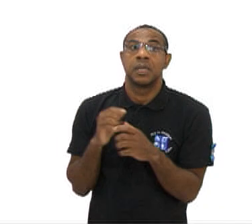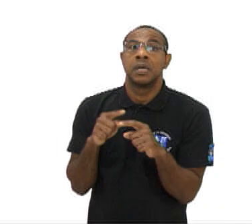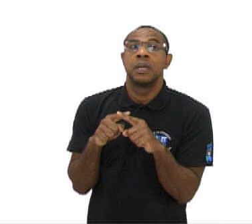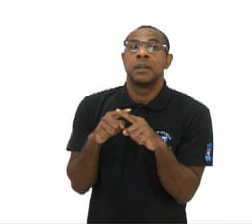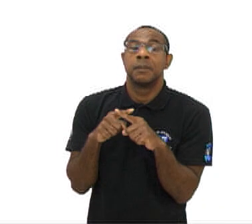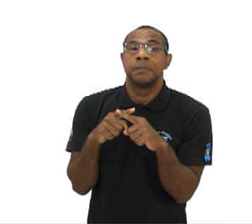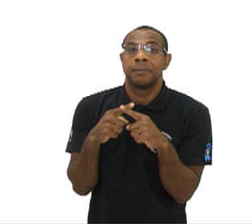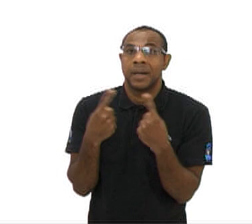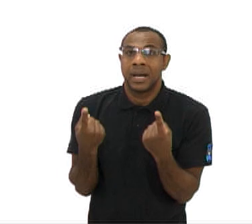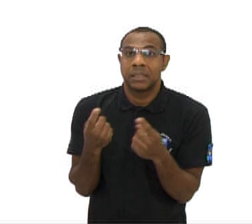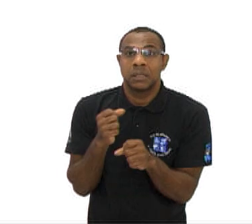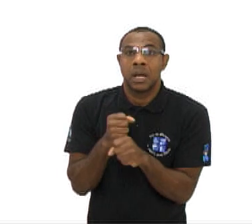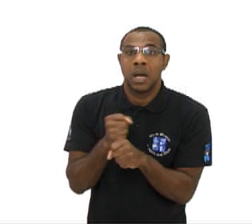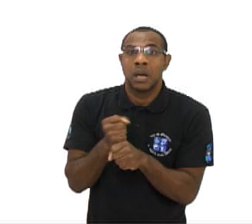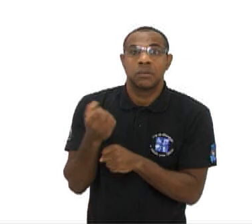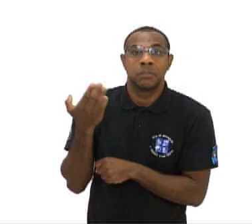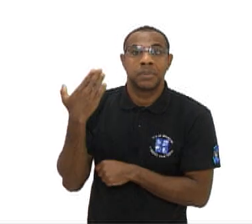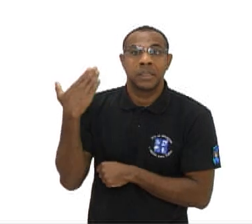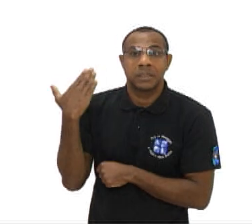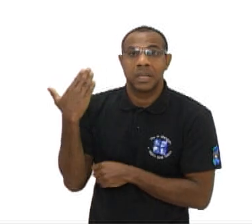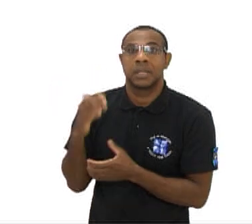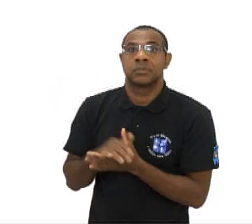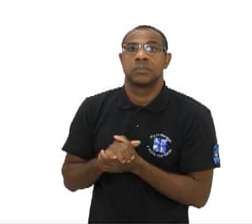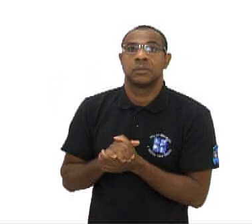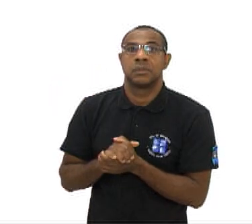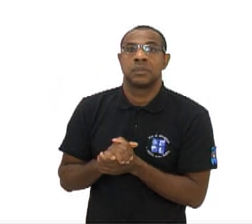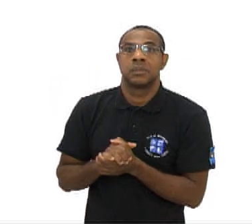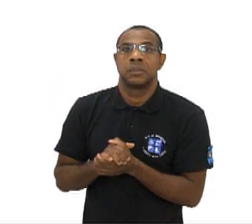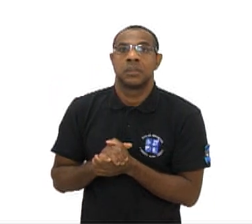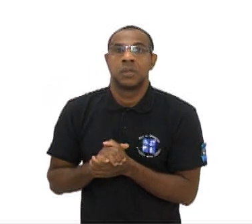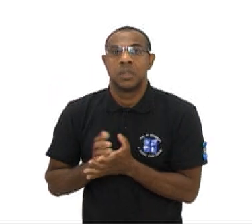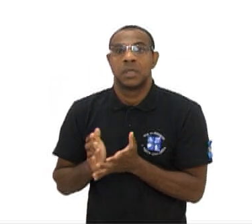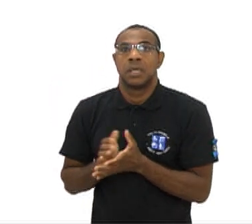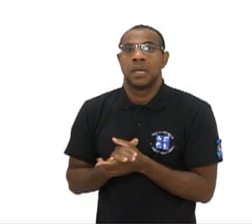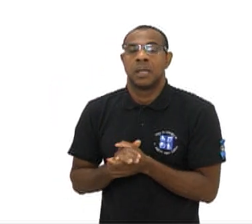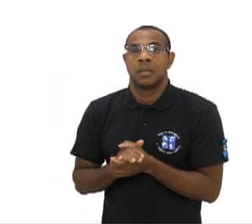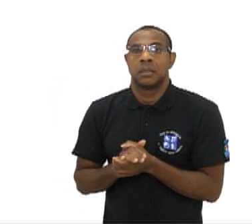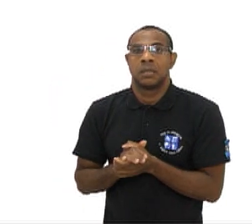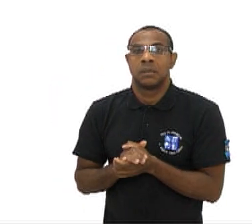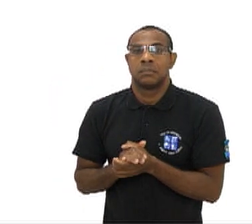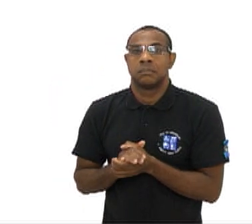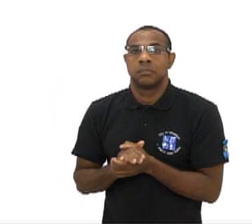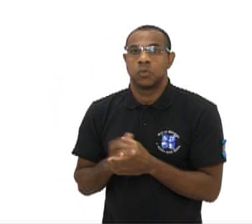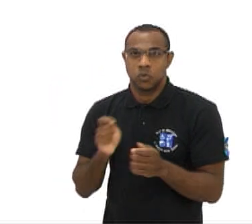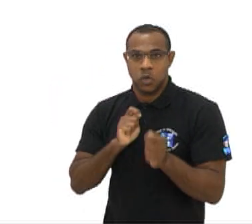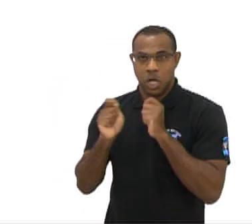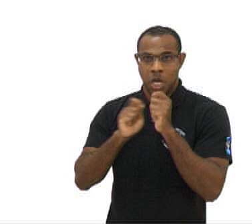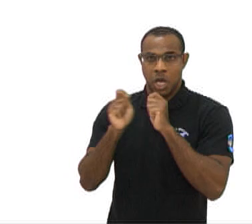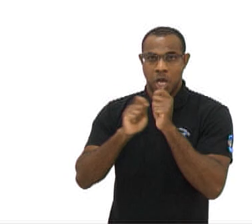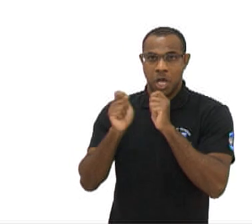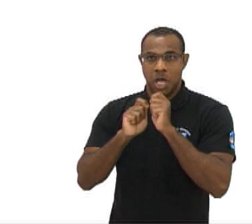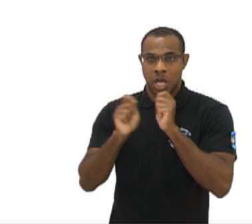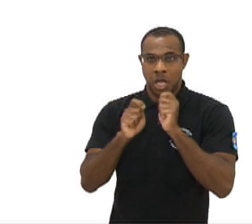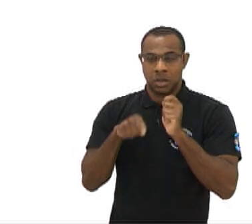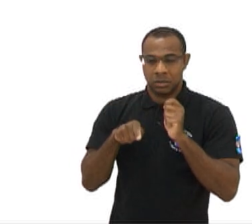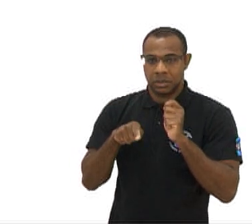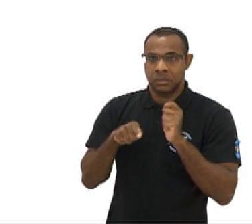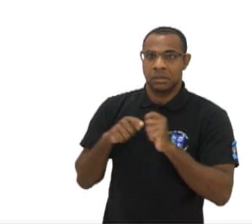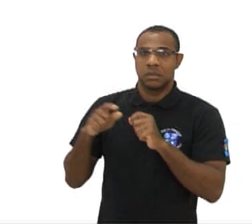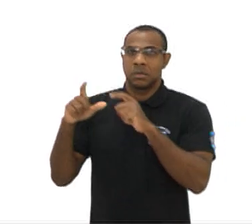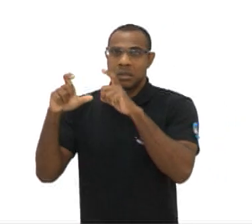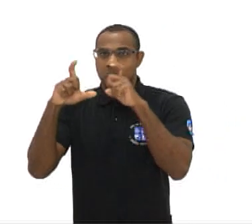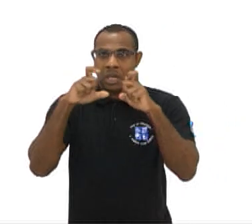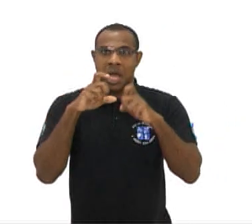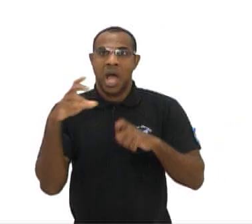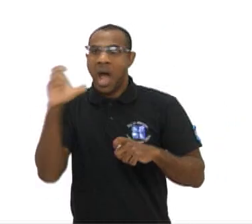Mas, desde o ano passado, a maratona por um furo jornalístico tornou-se ainda mais complexa